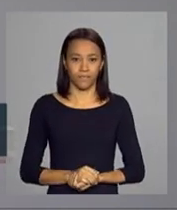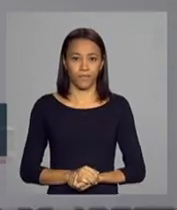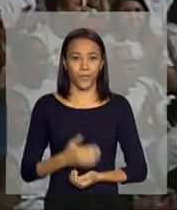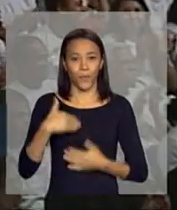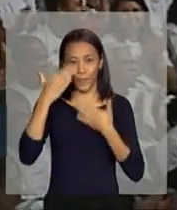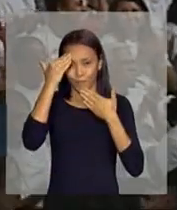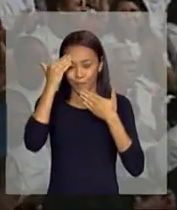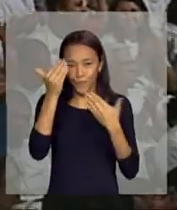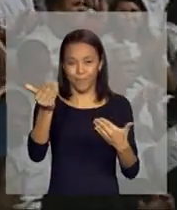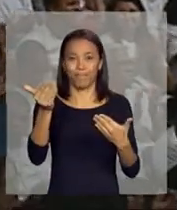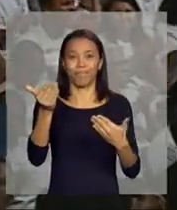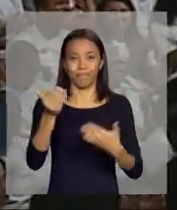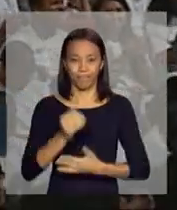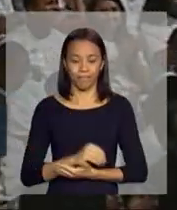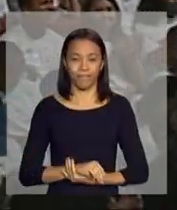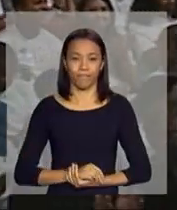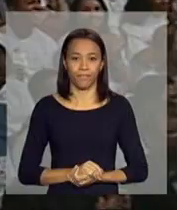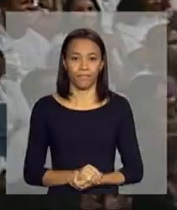Muito obrigada.